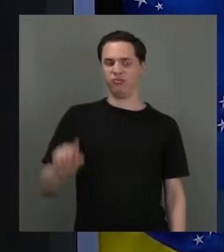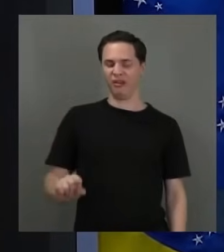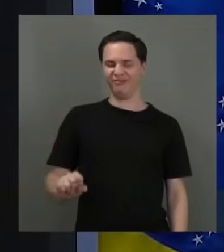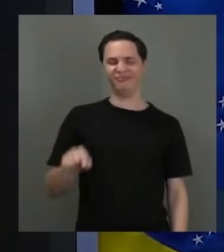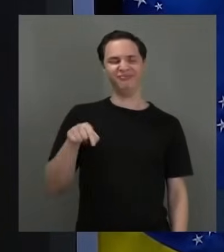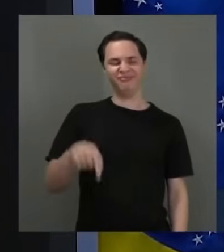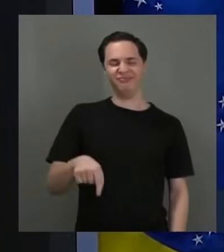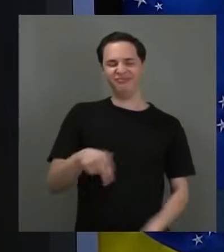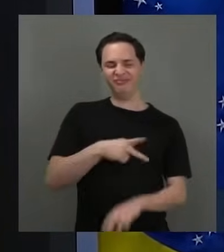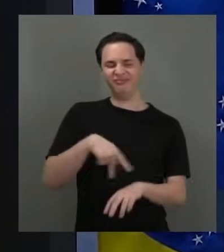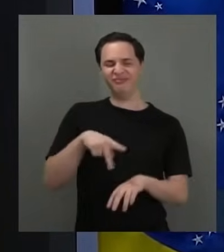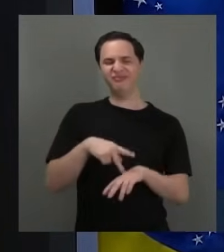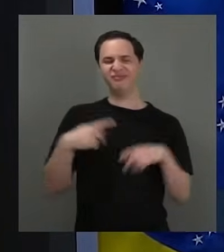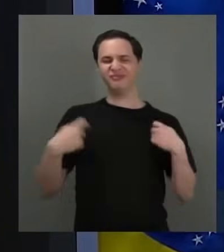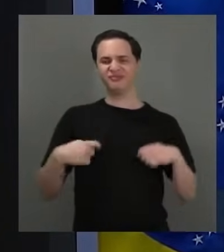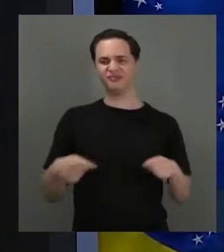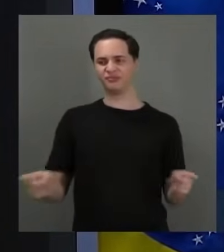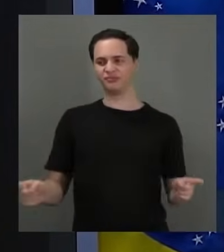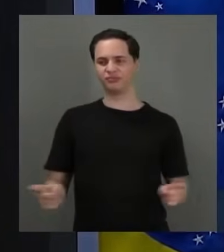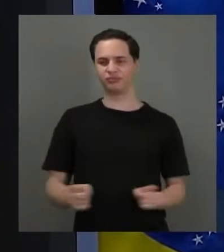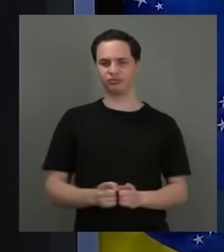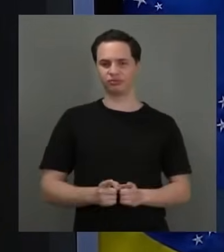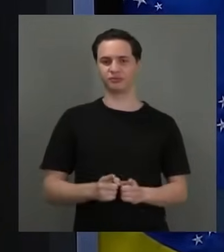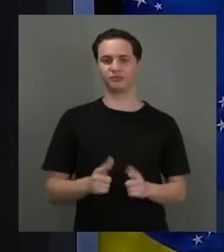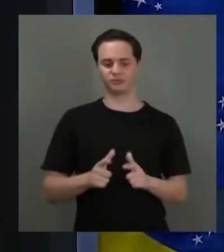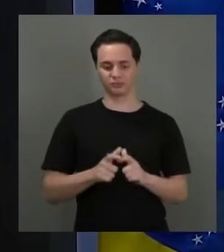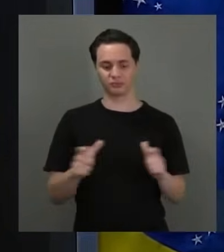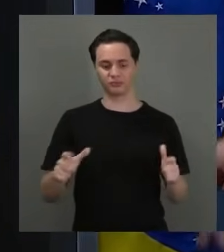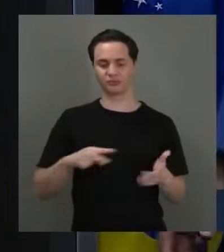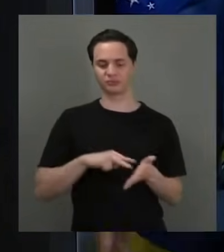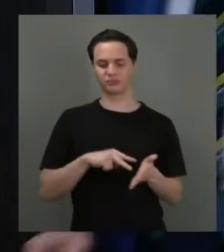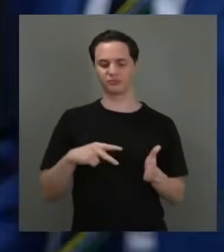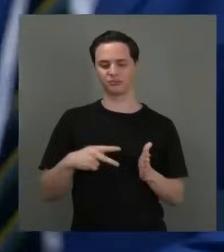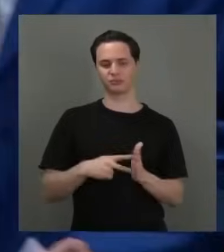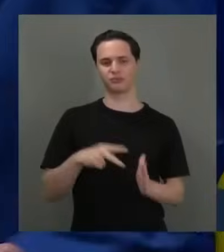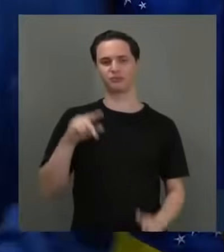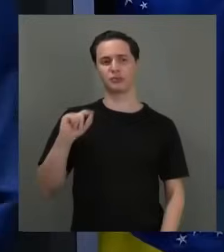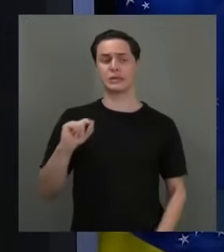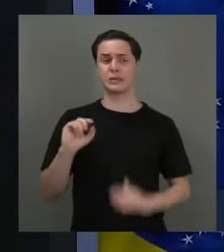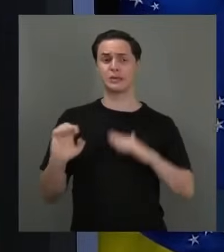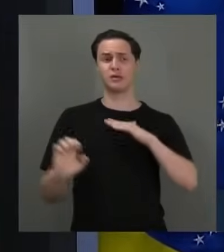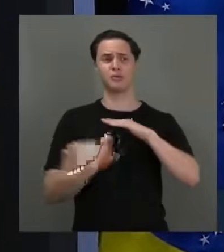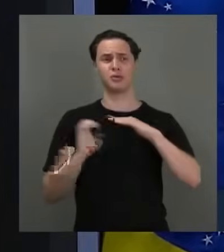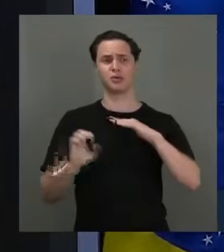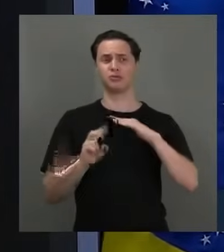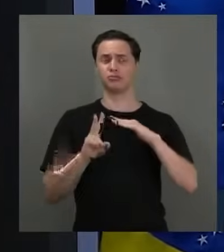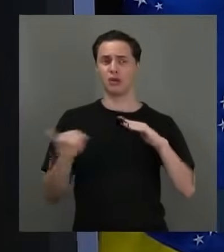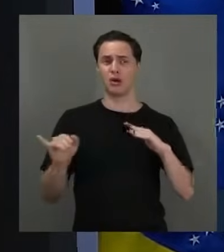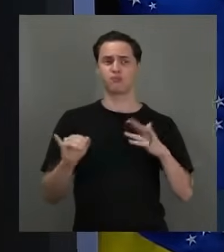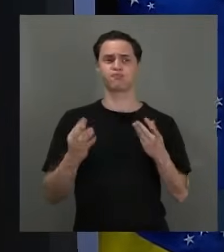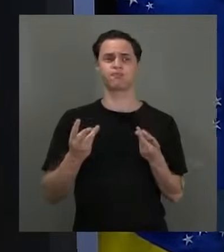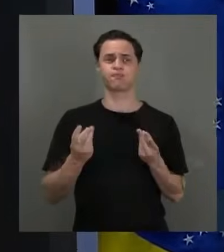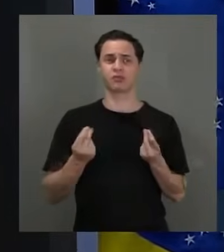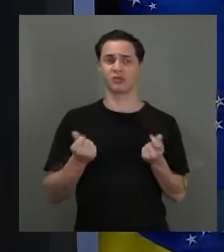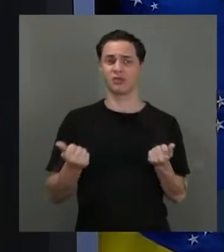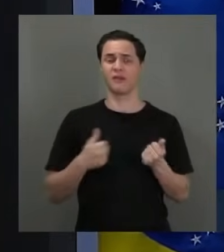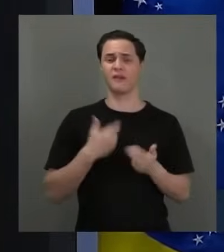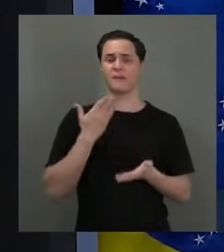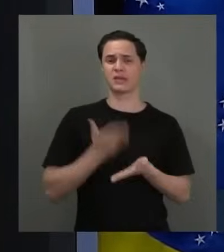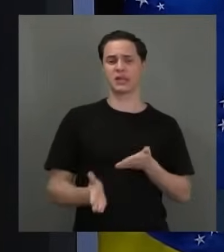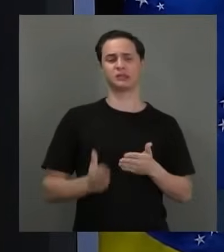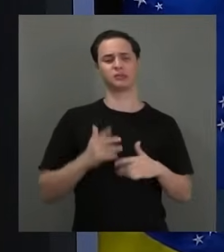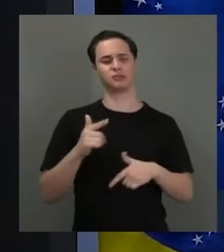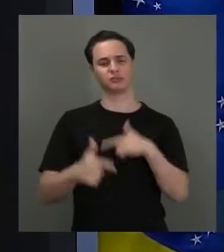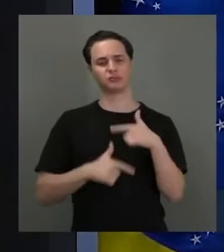precisamos reduzir. O aumento de tributos no país significa o quê? Significa que as empresas vão quebrar, significa que as pessoas vão perder seus